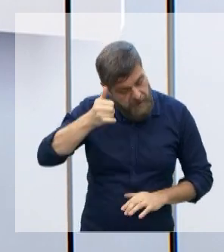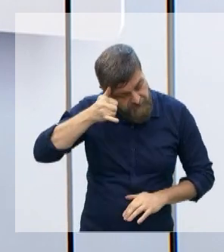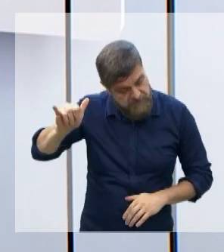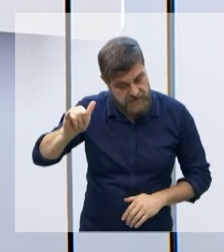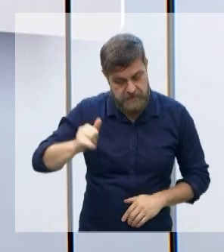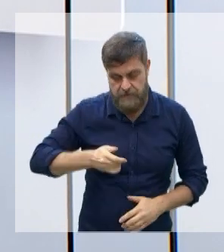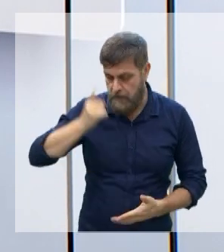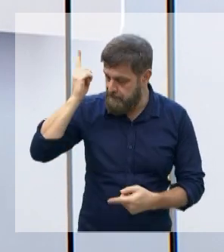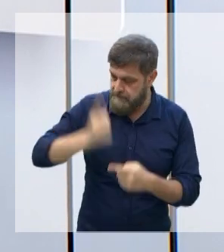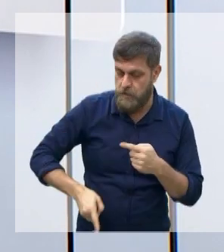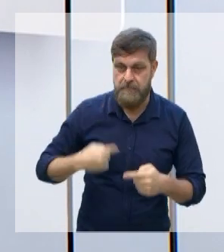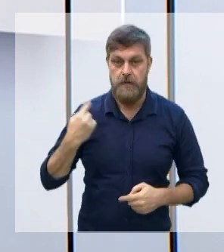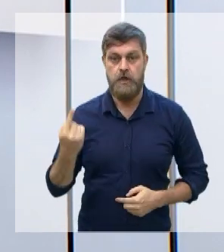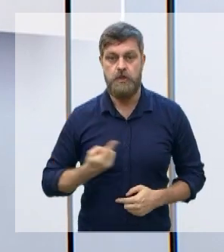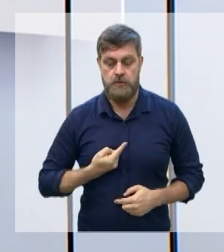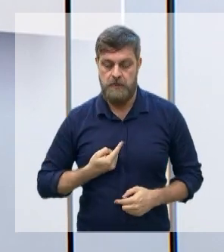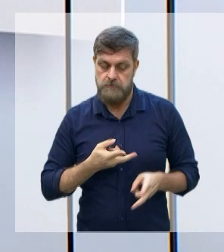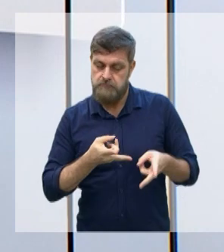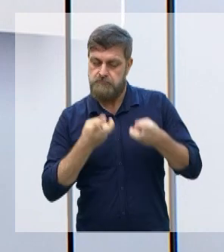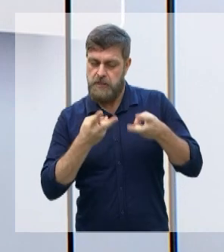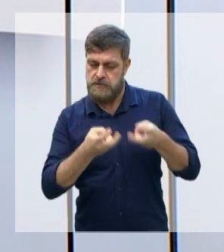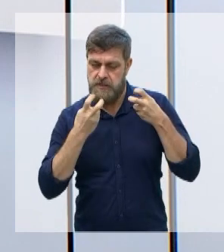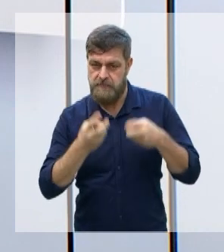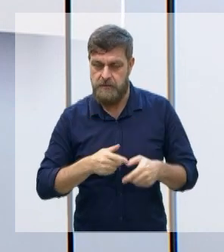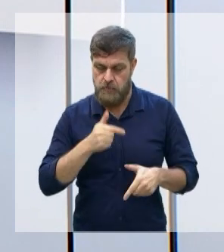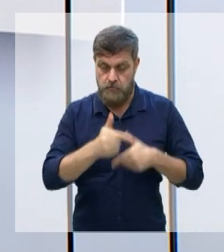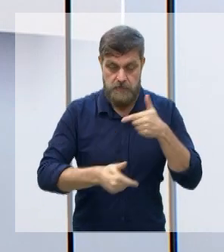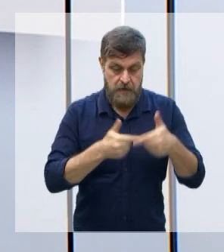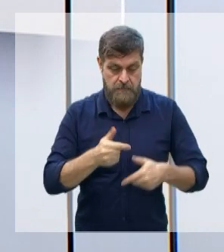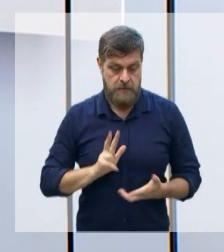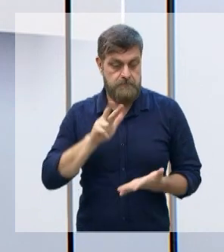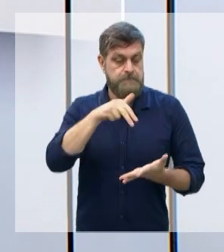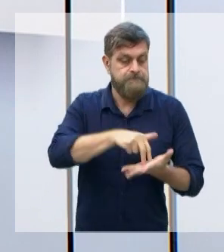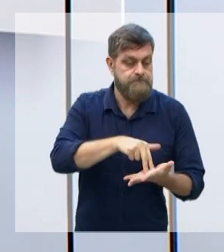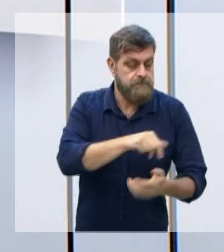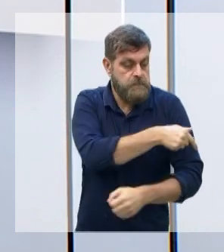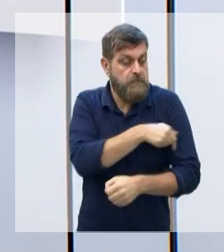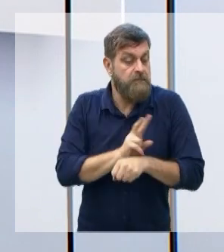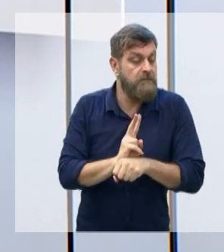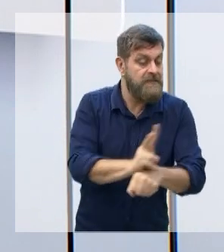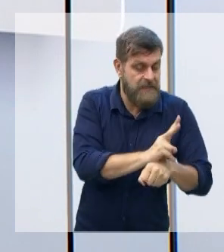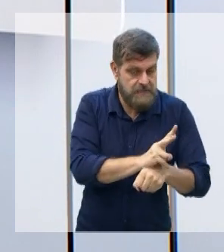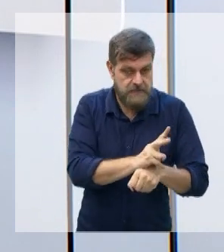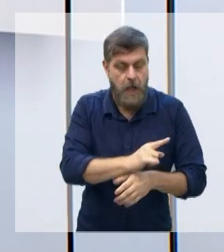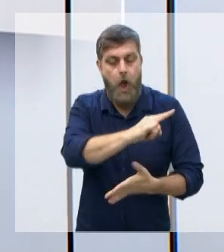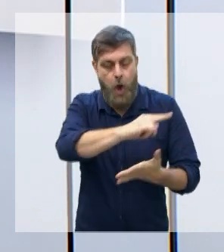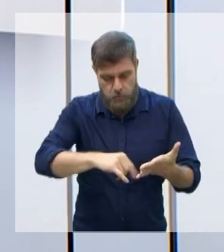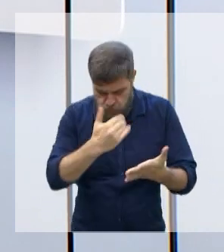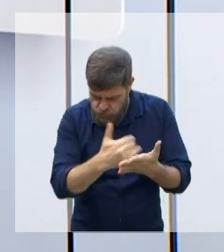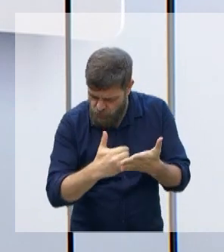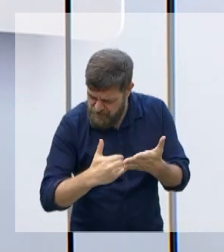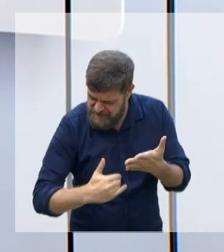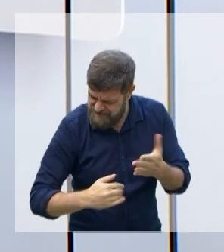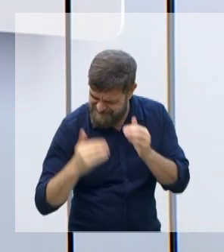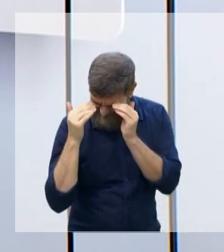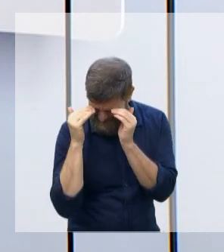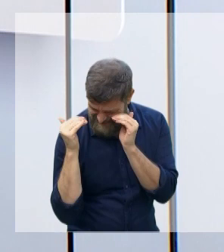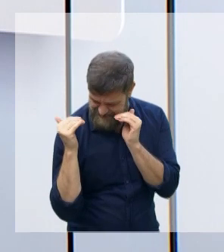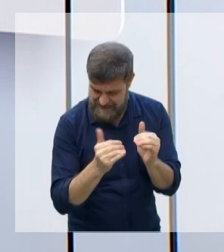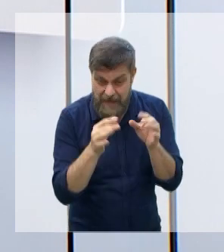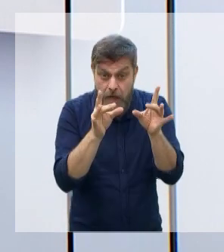para a cidade de campinas de que nós percebemos um trabalho de fiscalização é que está sendo cumprido à risca o que está